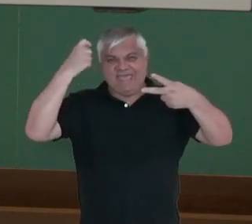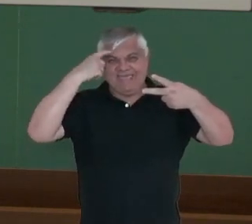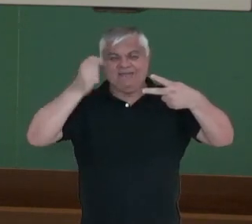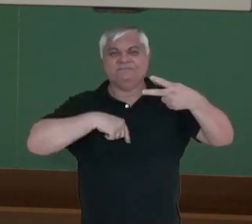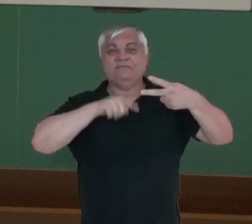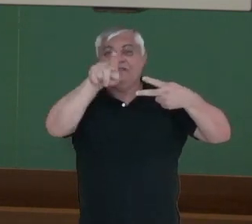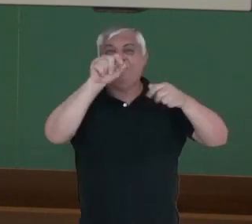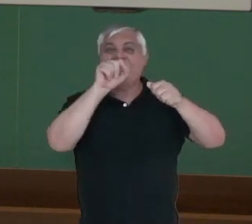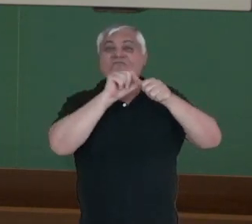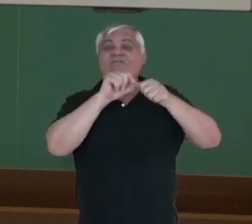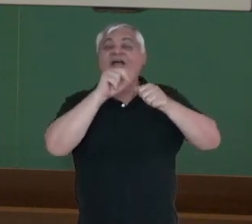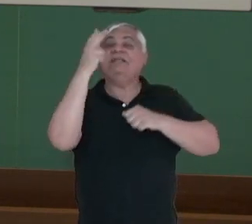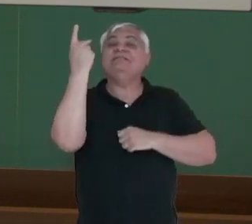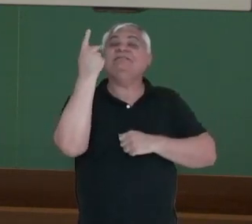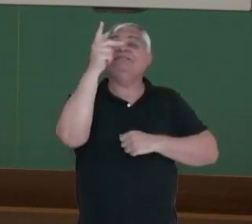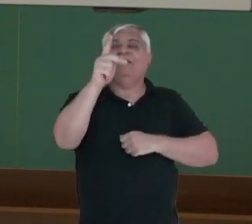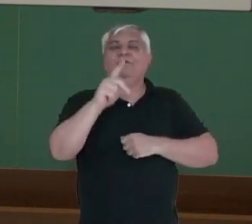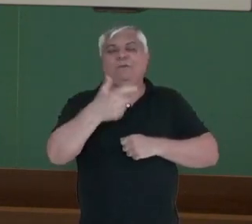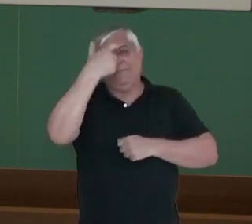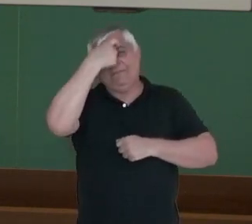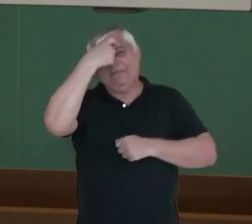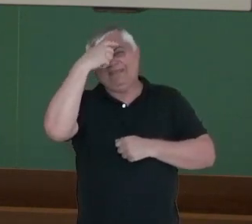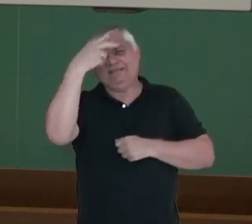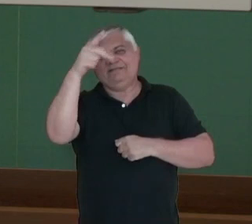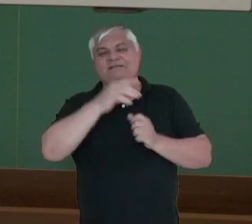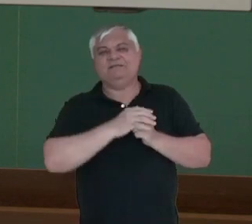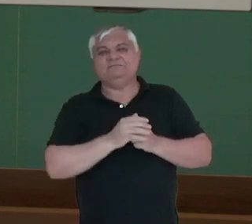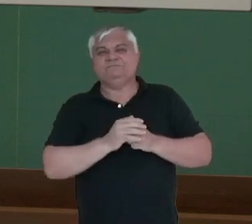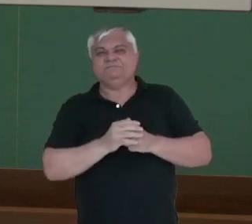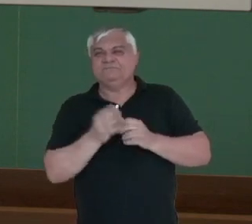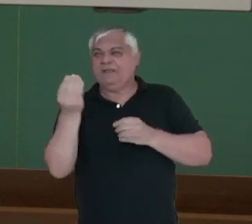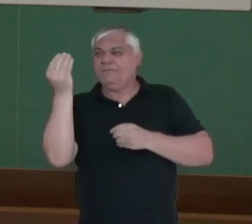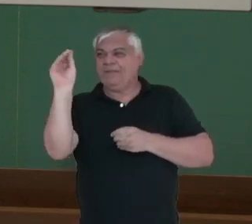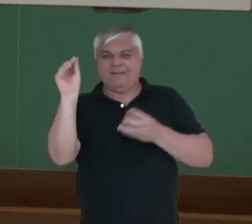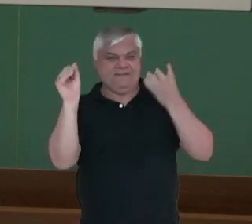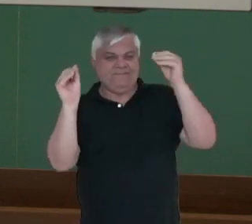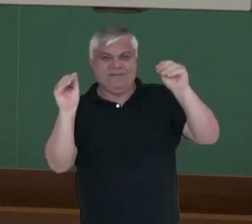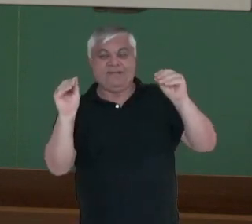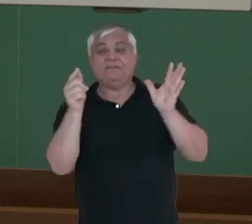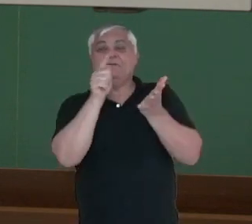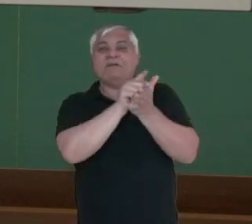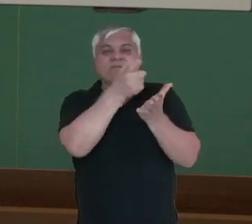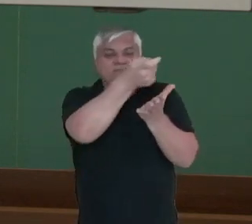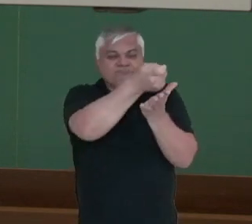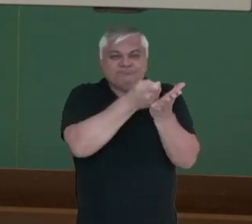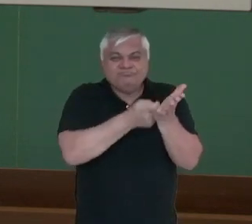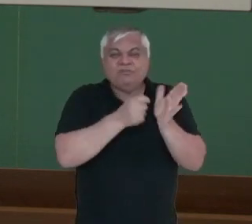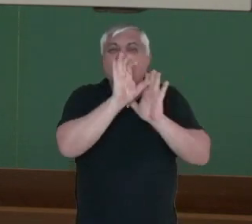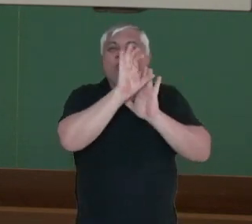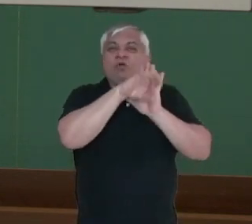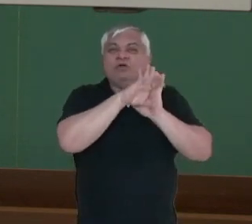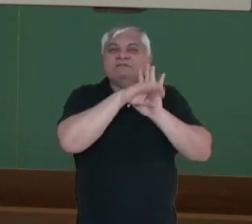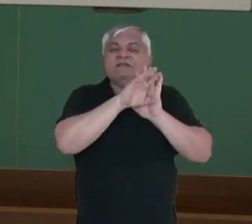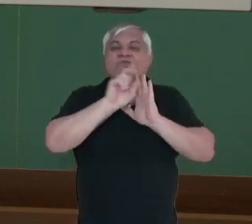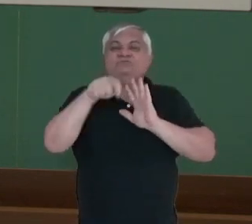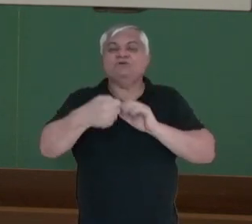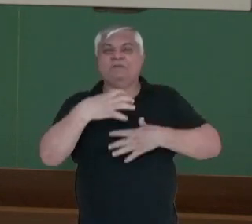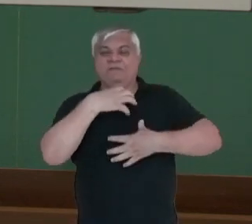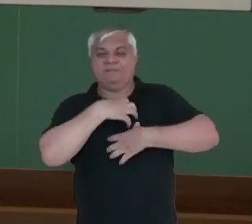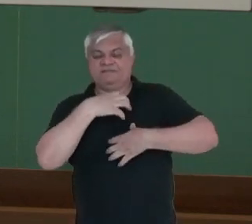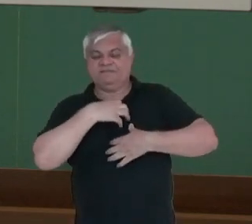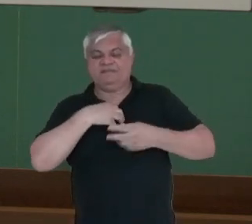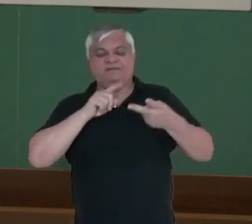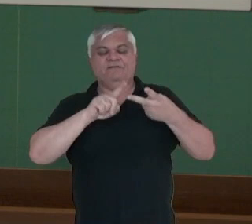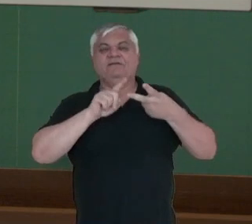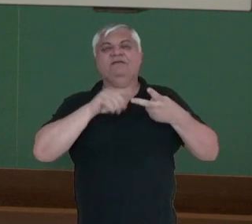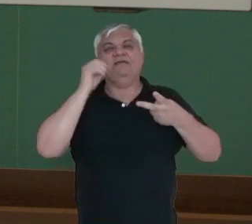vocês elaborem um mapa mental a partir disso, colocando no papel os conceitos de David Hume, para isso ficar muito